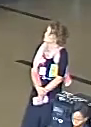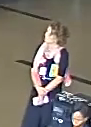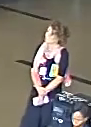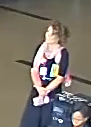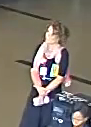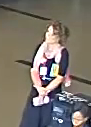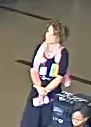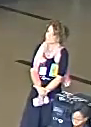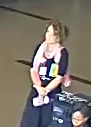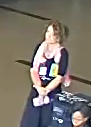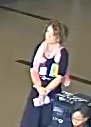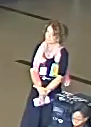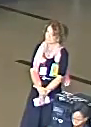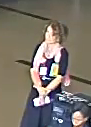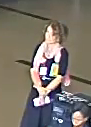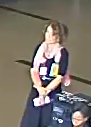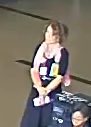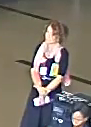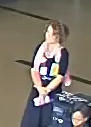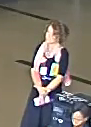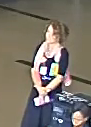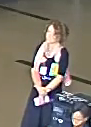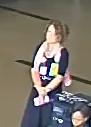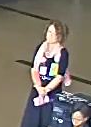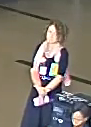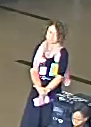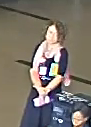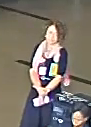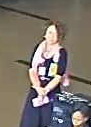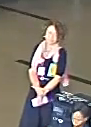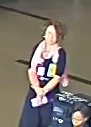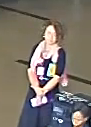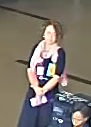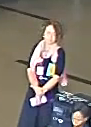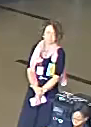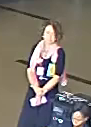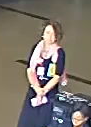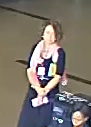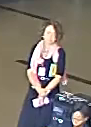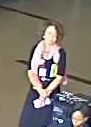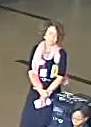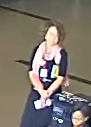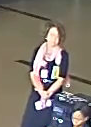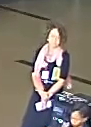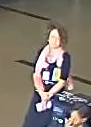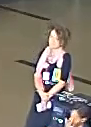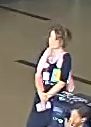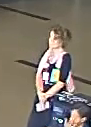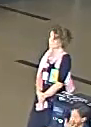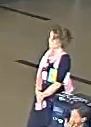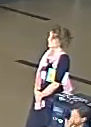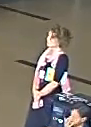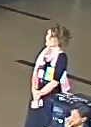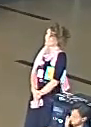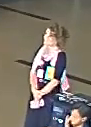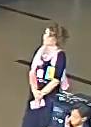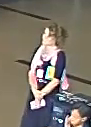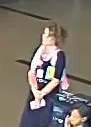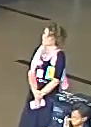iniciativa privada diz respeito o ser humano dessa forma por isso eu queria propor aqui um requerimento